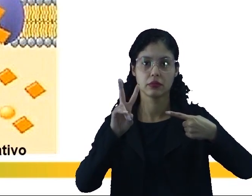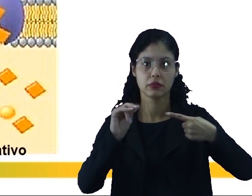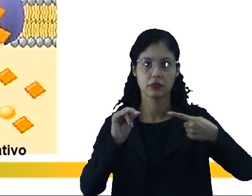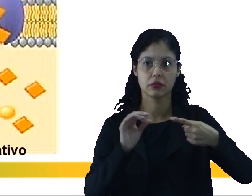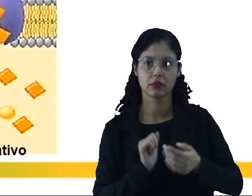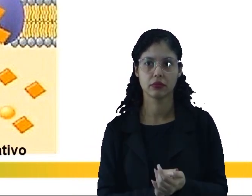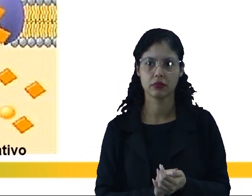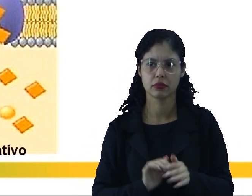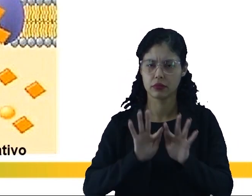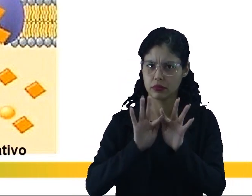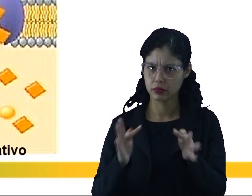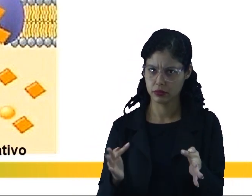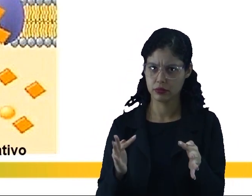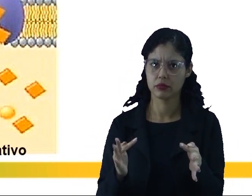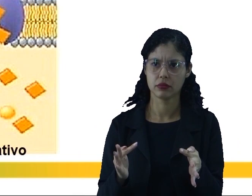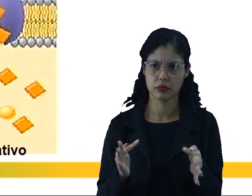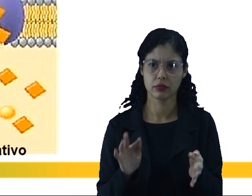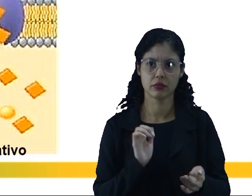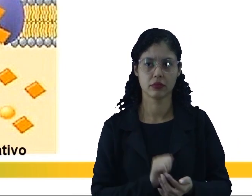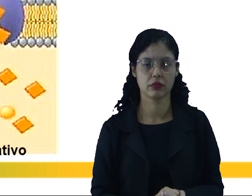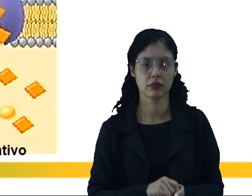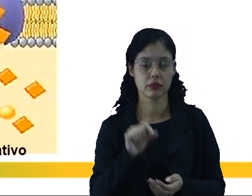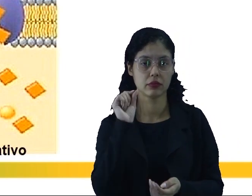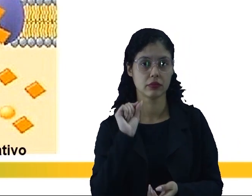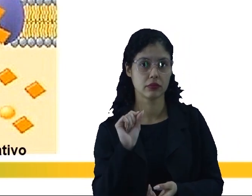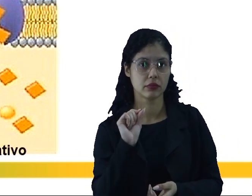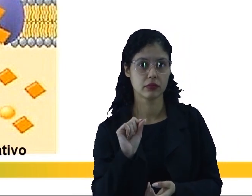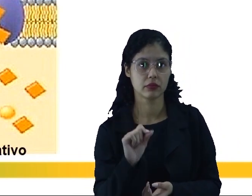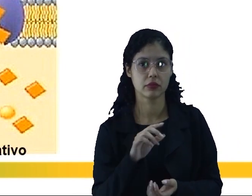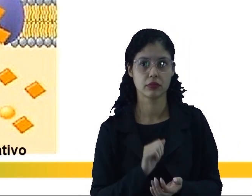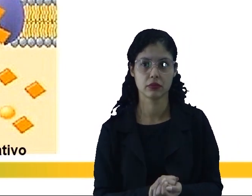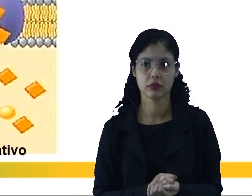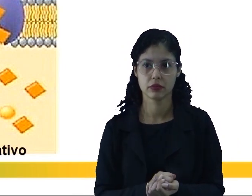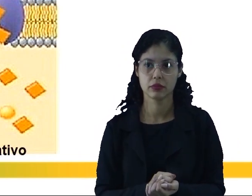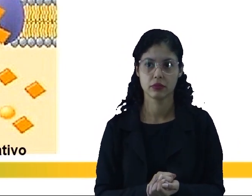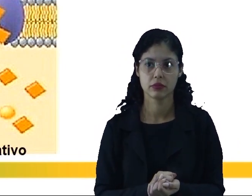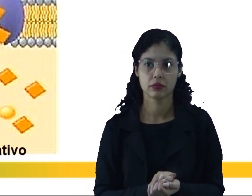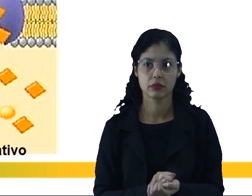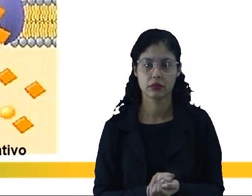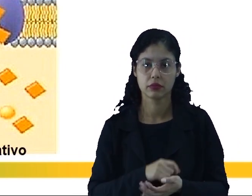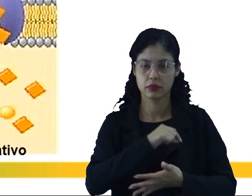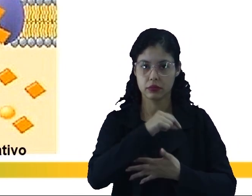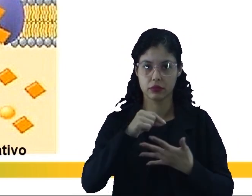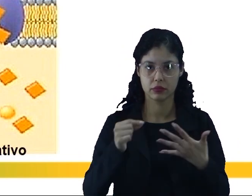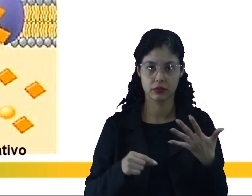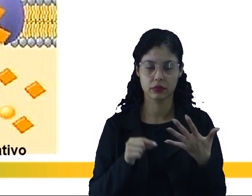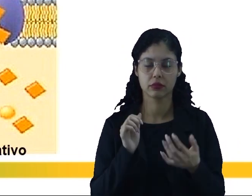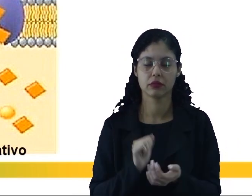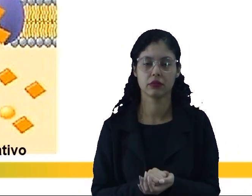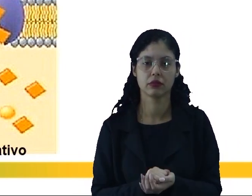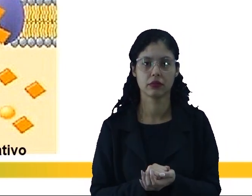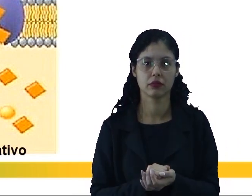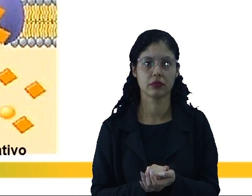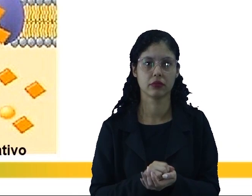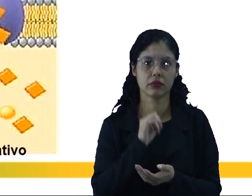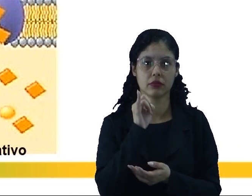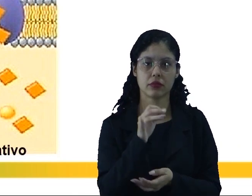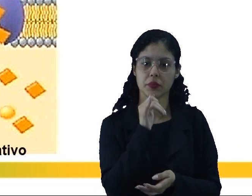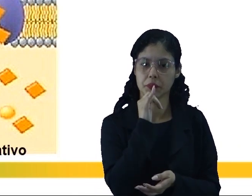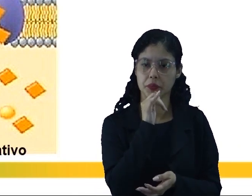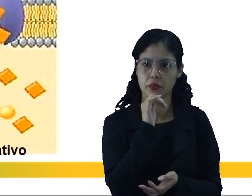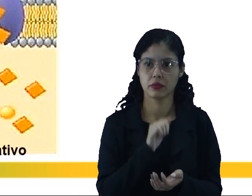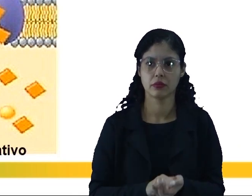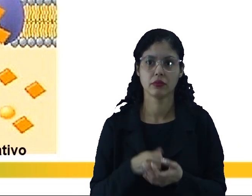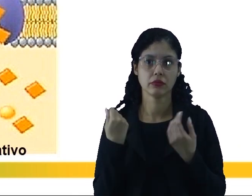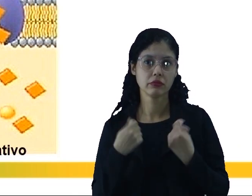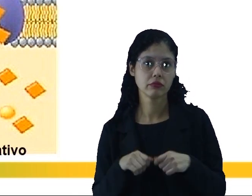ter a difusão simples. A difusão simples vai ser, por exemplo, para elementos como sais. Então, por exemplo, se aquela